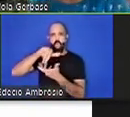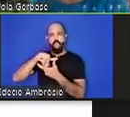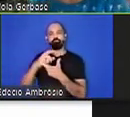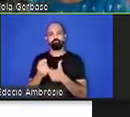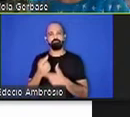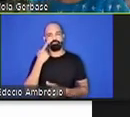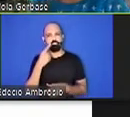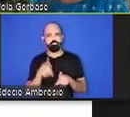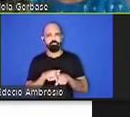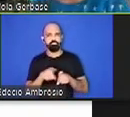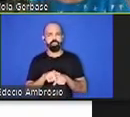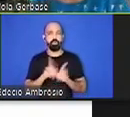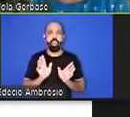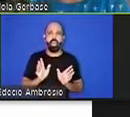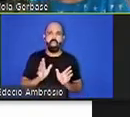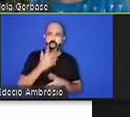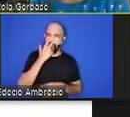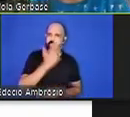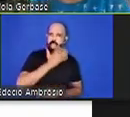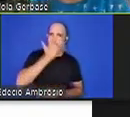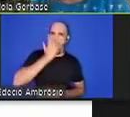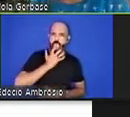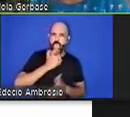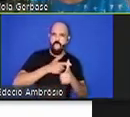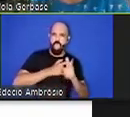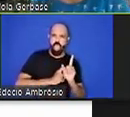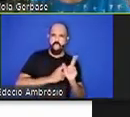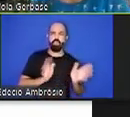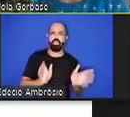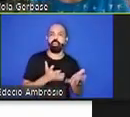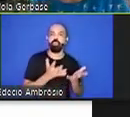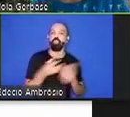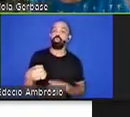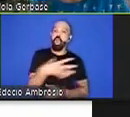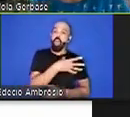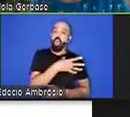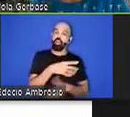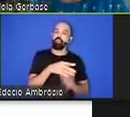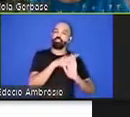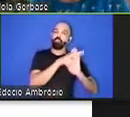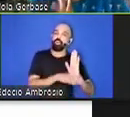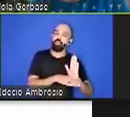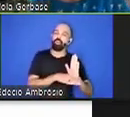crise impulsionando novos programas para,